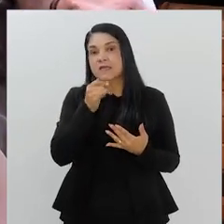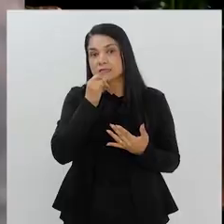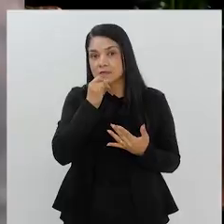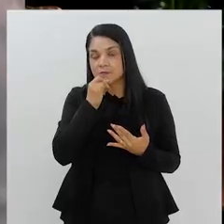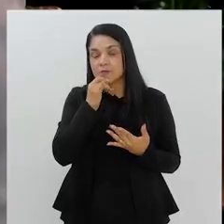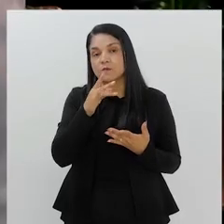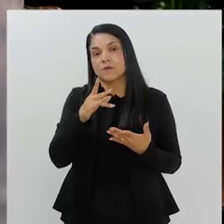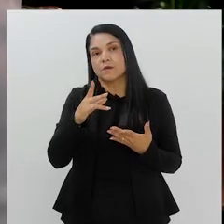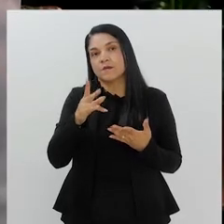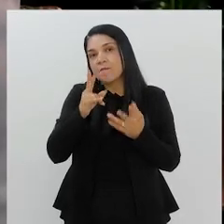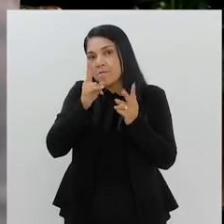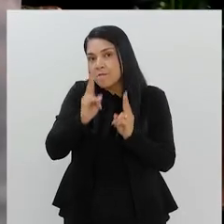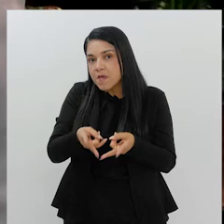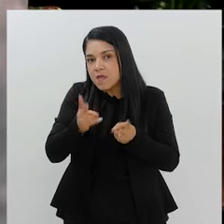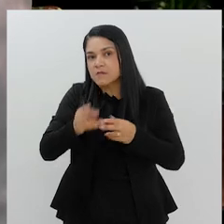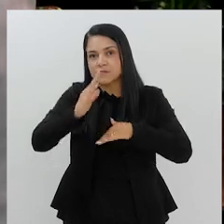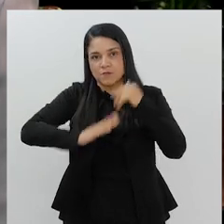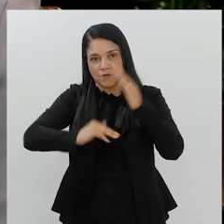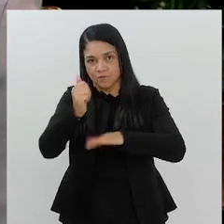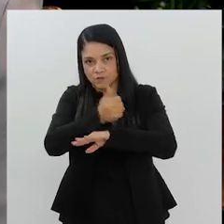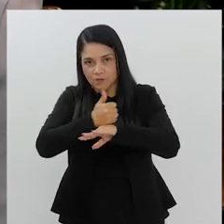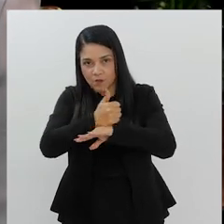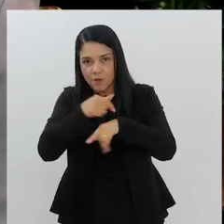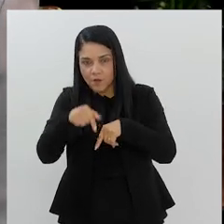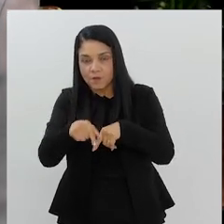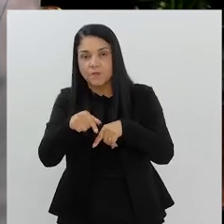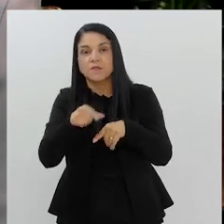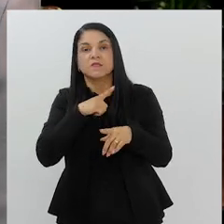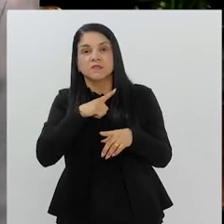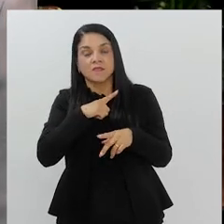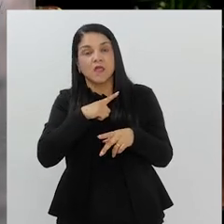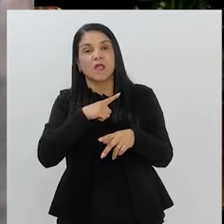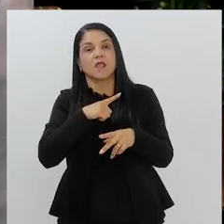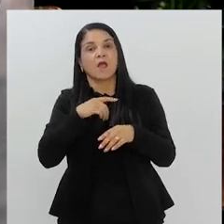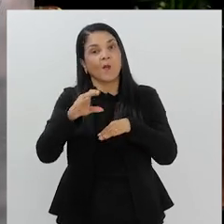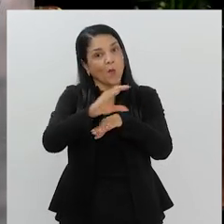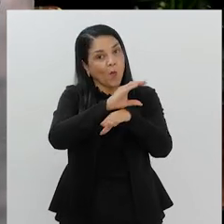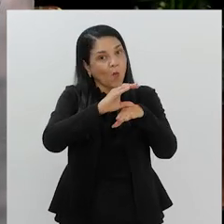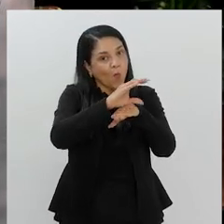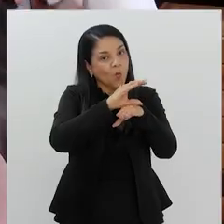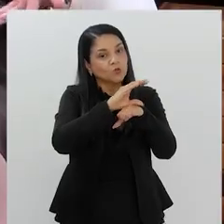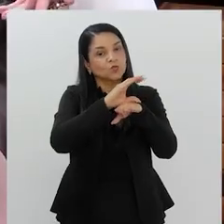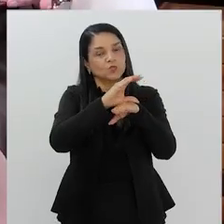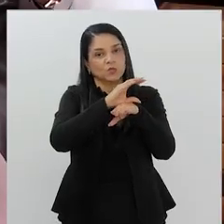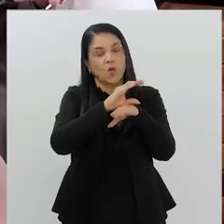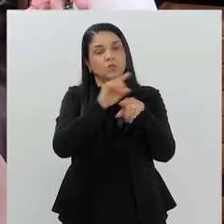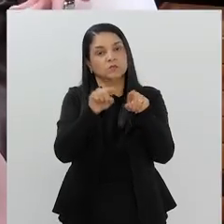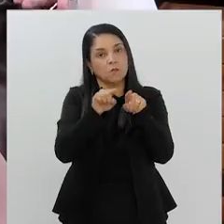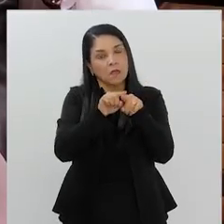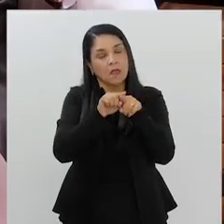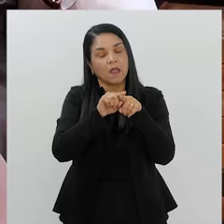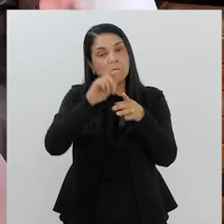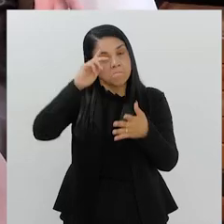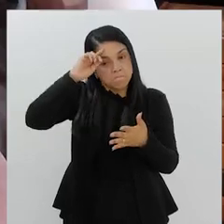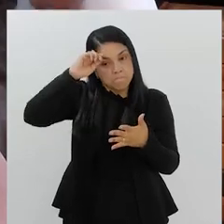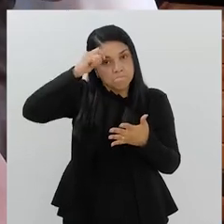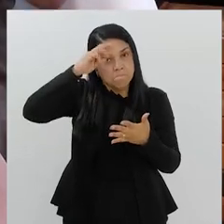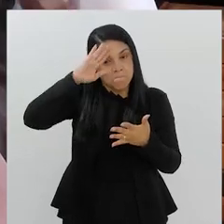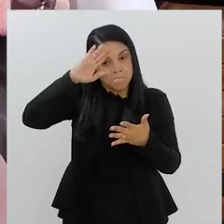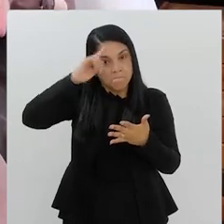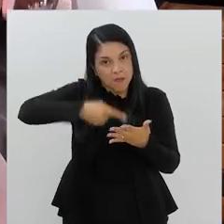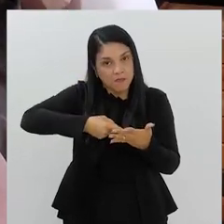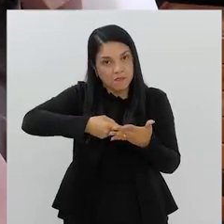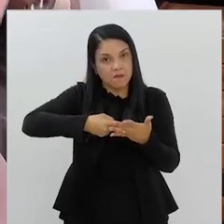empregados que exercem a mesma mesma função aí pouco importa gênero você tem a constituição que deu um grande impulso quando